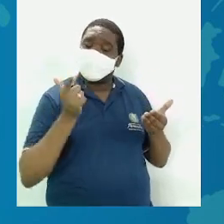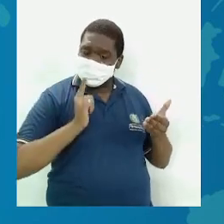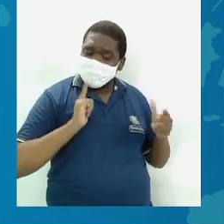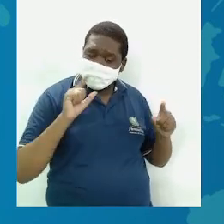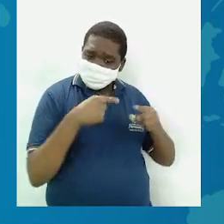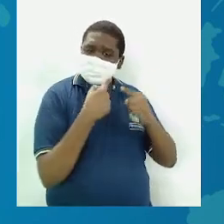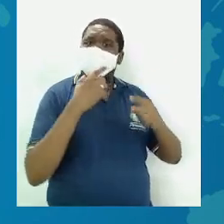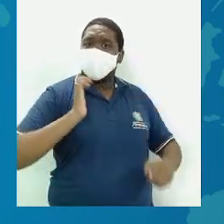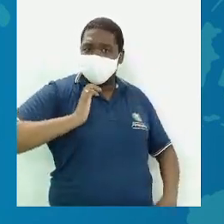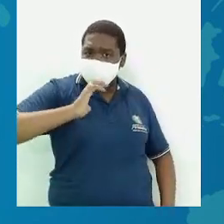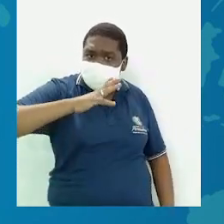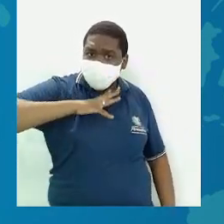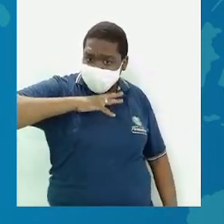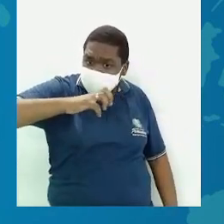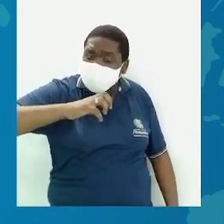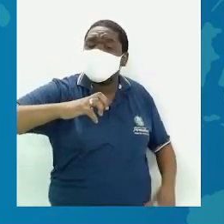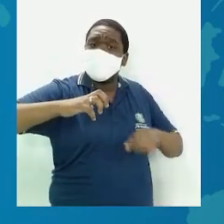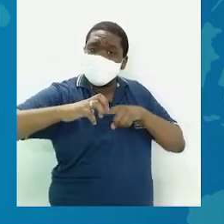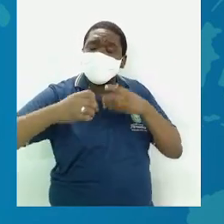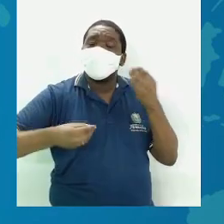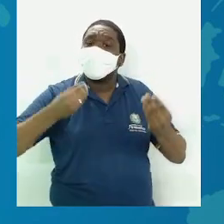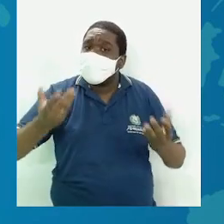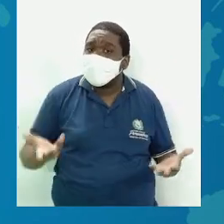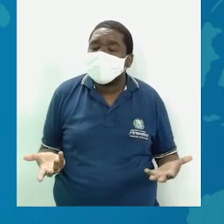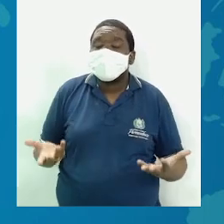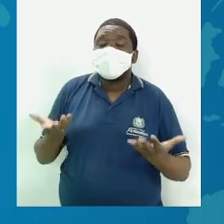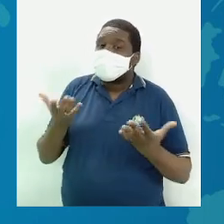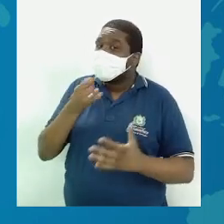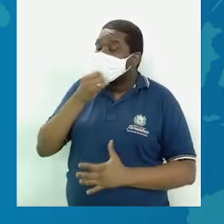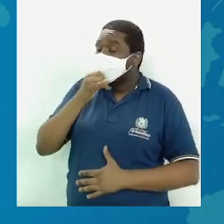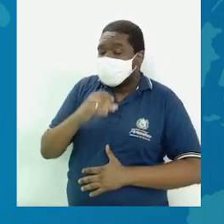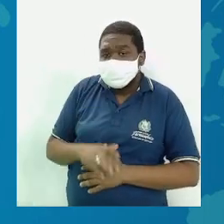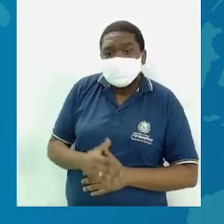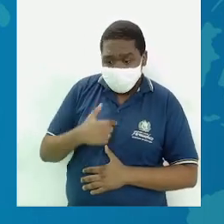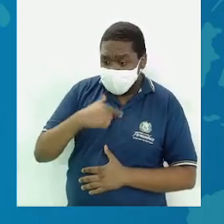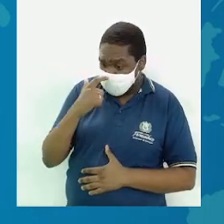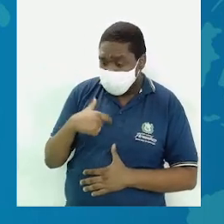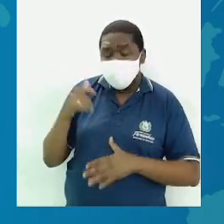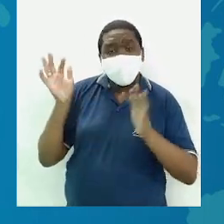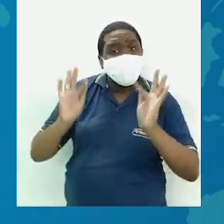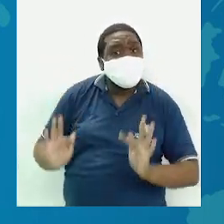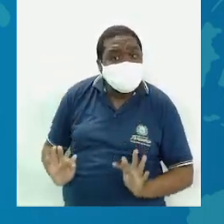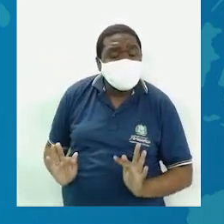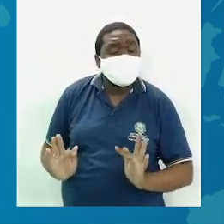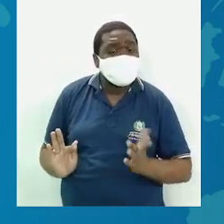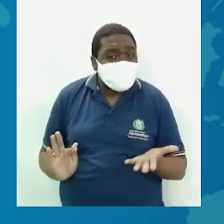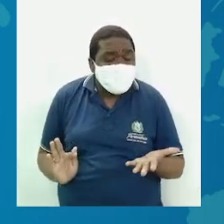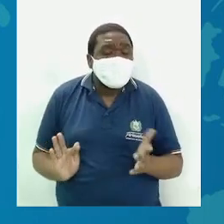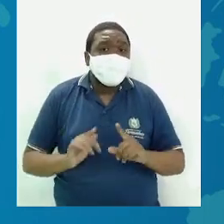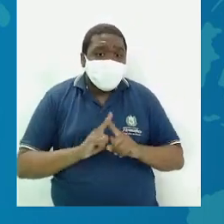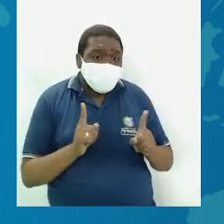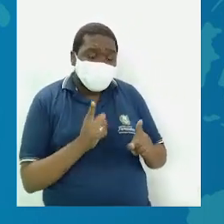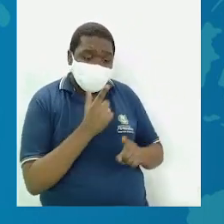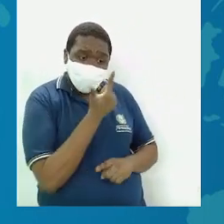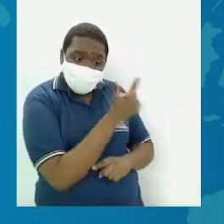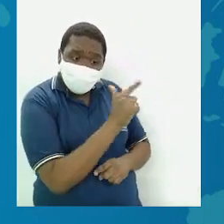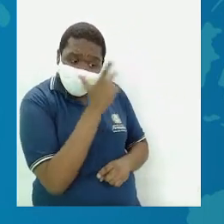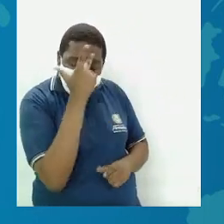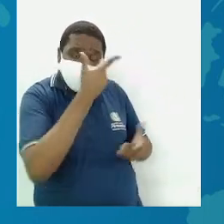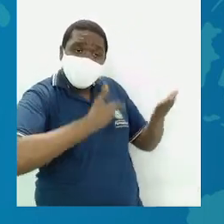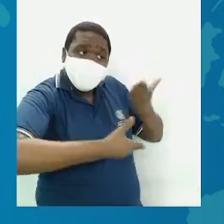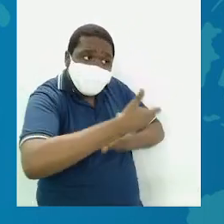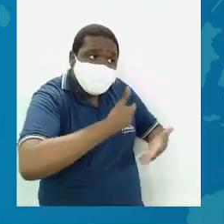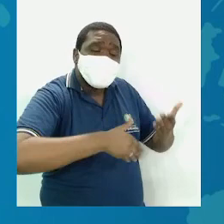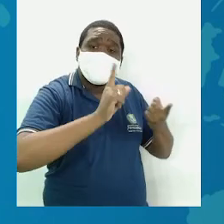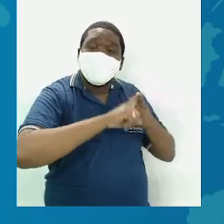da moral? Como é que ele pode ser feliz como indivíduo, ao ponto de se relacionar com o outro e também levar